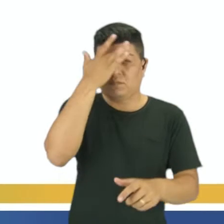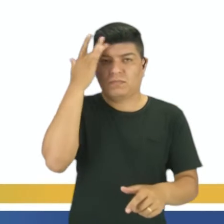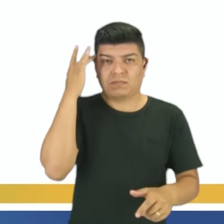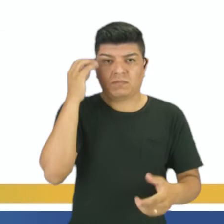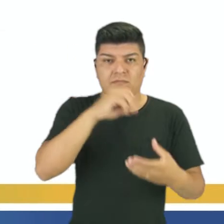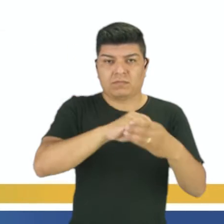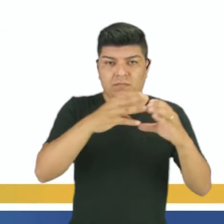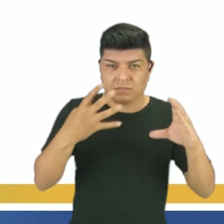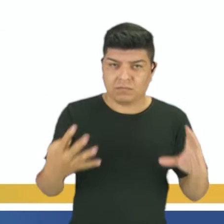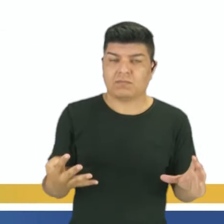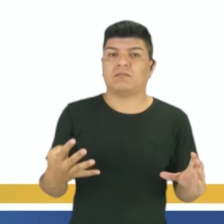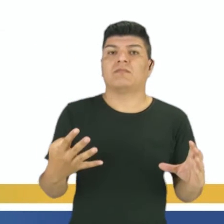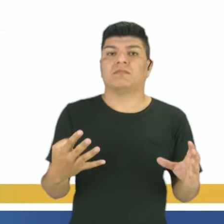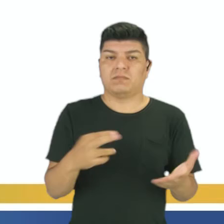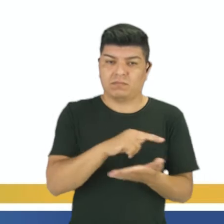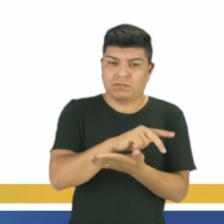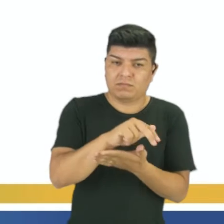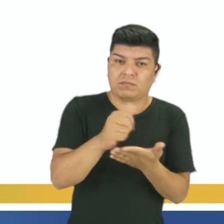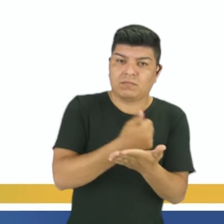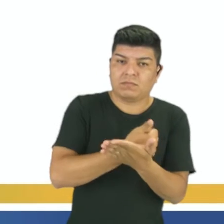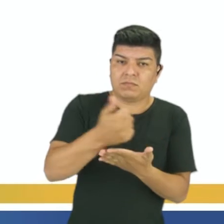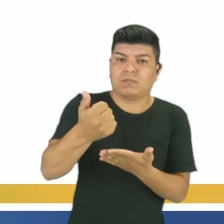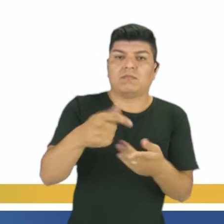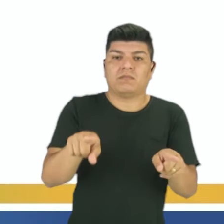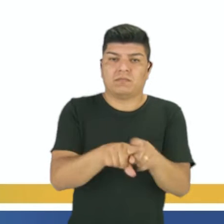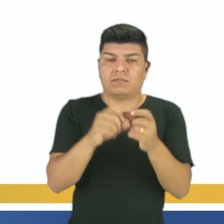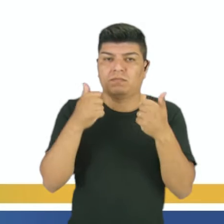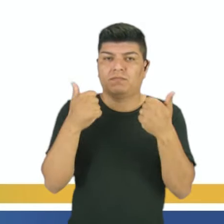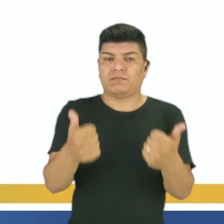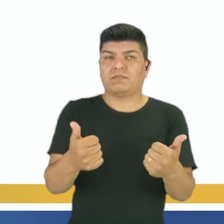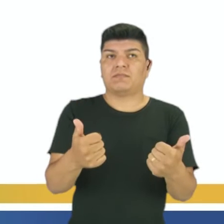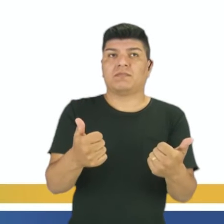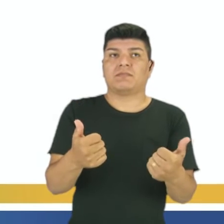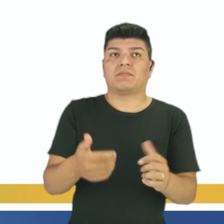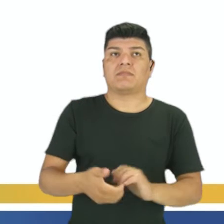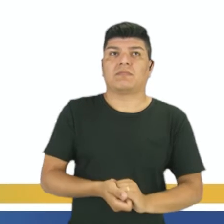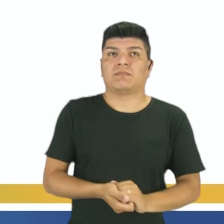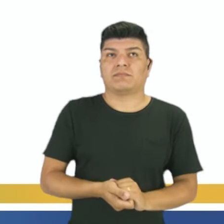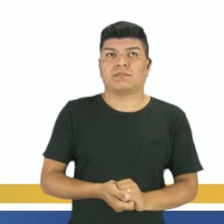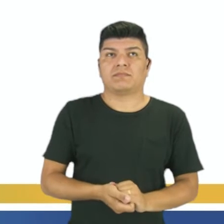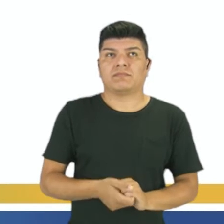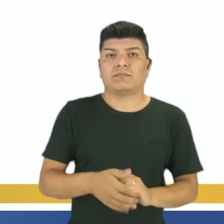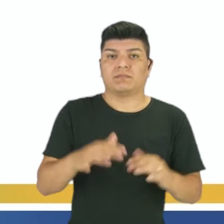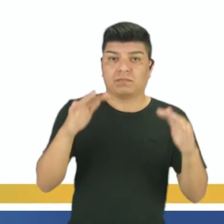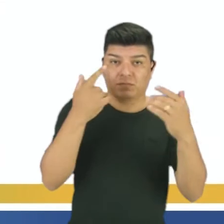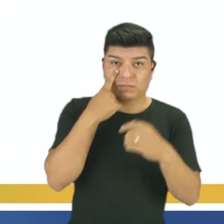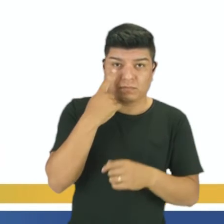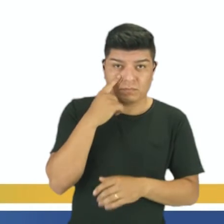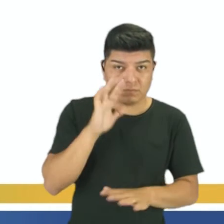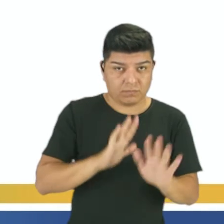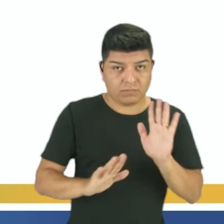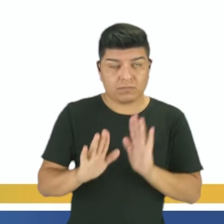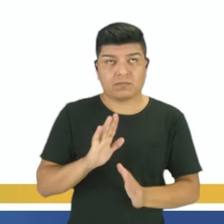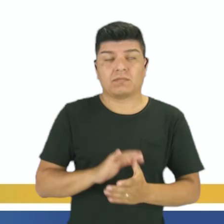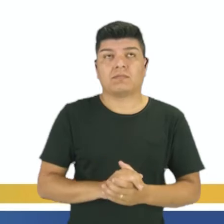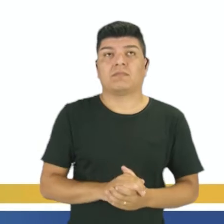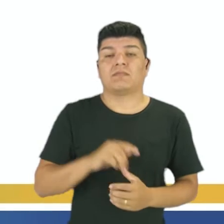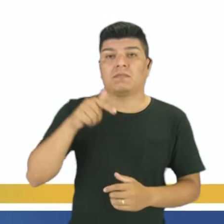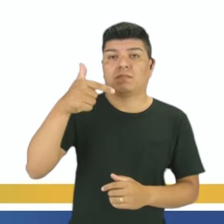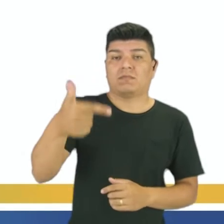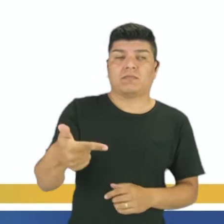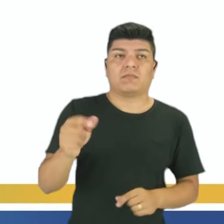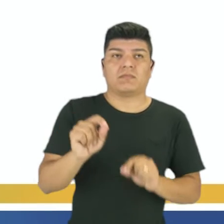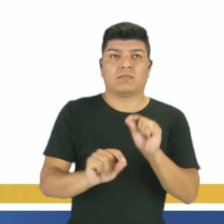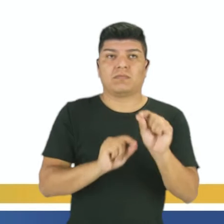grandes características e muitas ações. Tá bom? Então, tenha atenção com isso também.